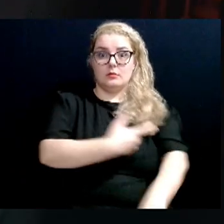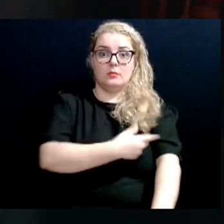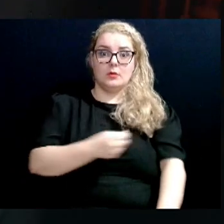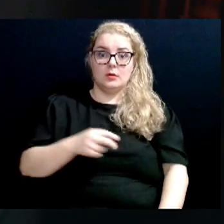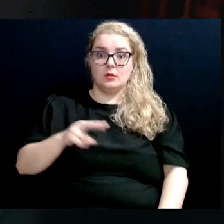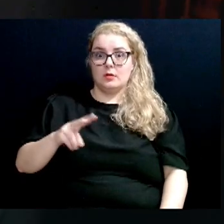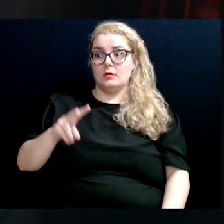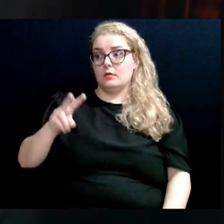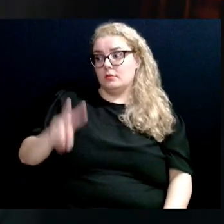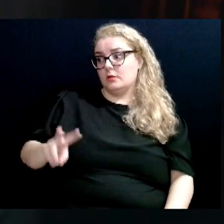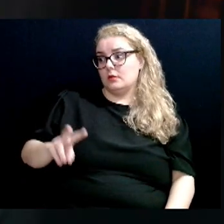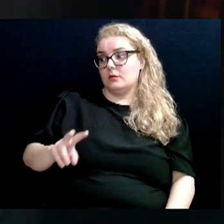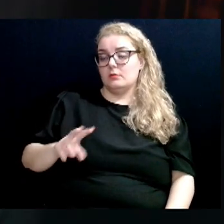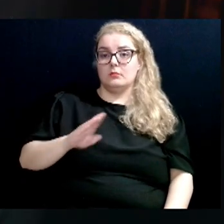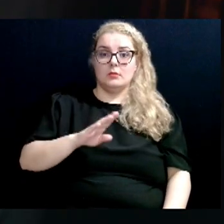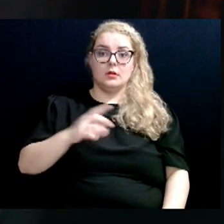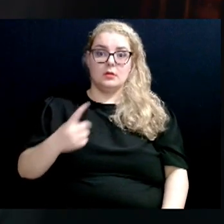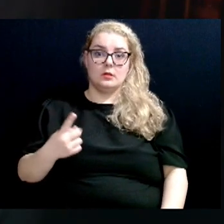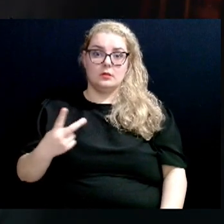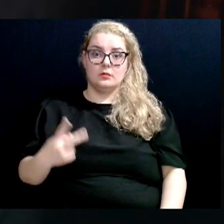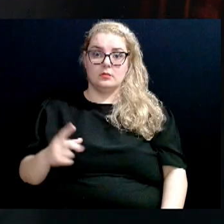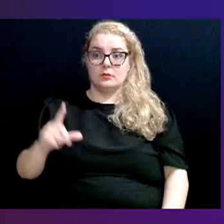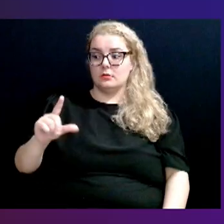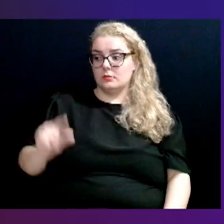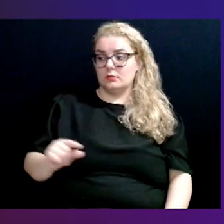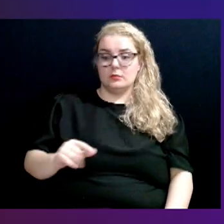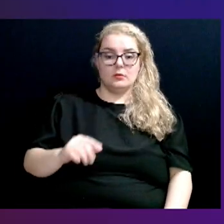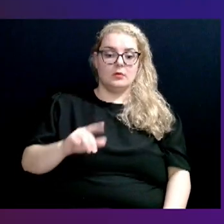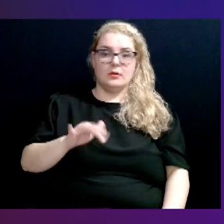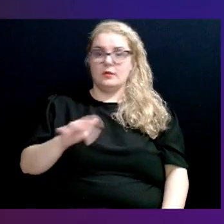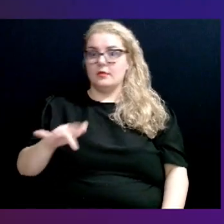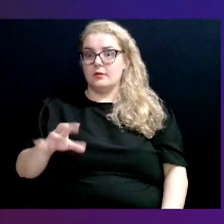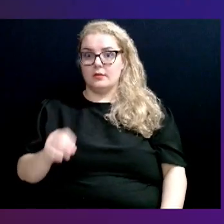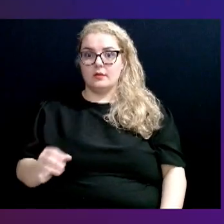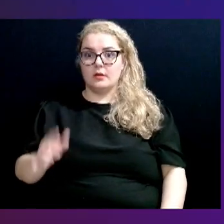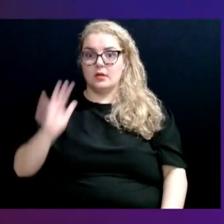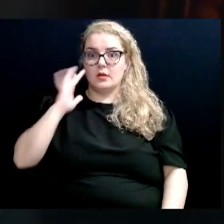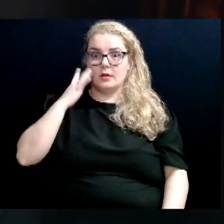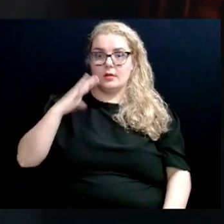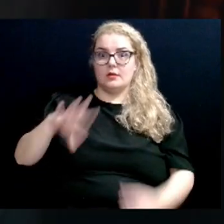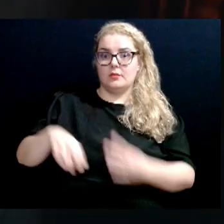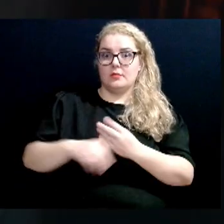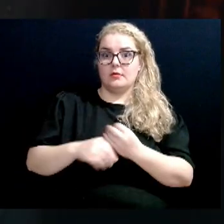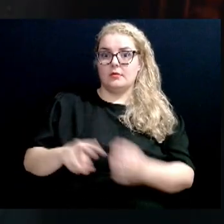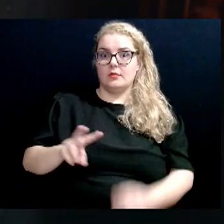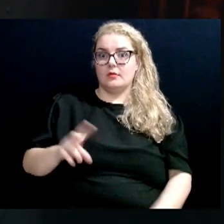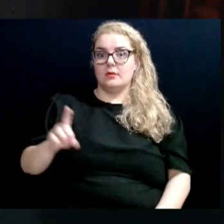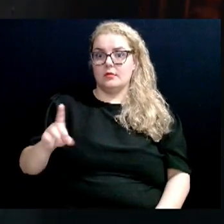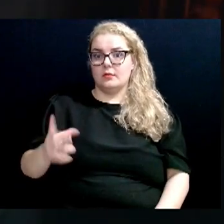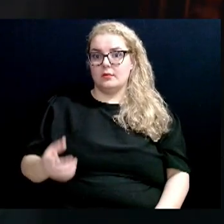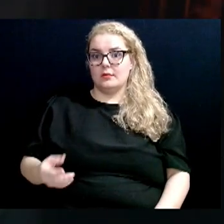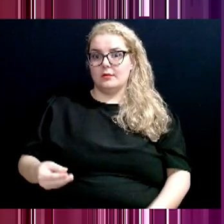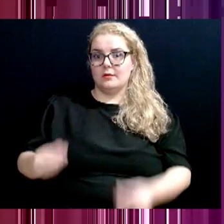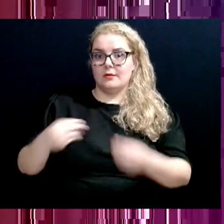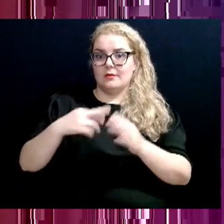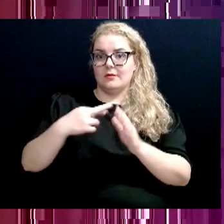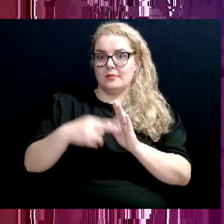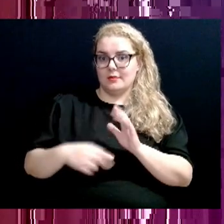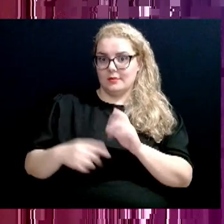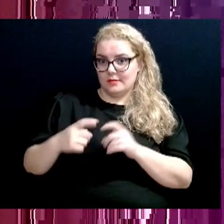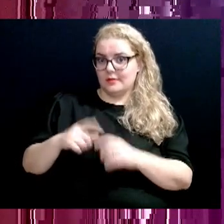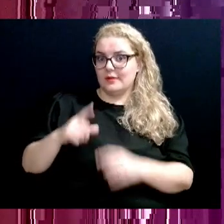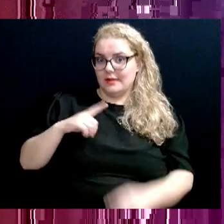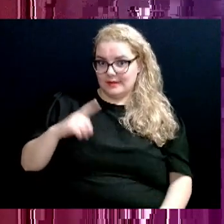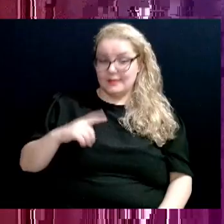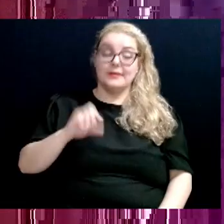baixa, ferro também não tem, acho que eu preciso suplementar a vitamina D. Me dá uma receita. Existe? Porque se você